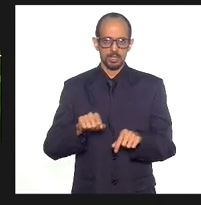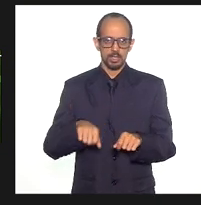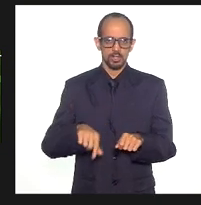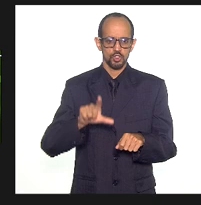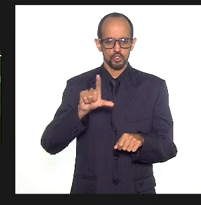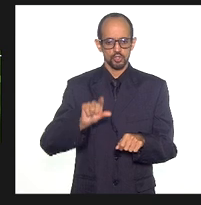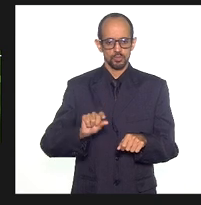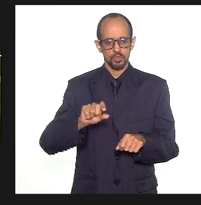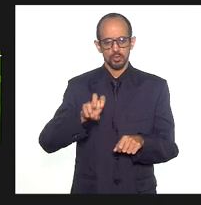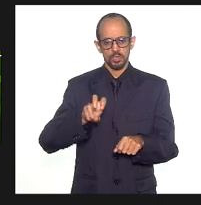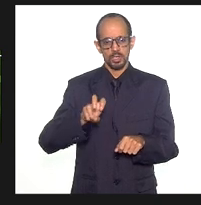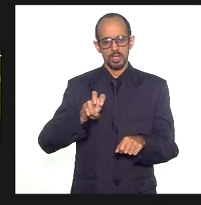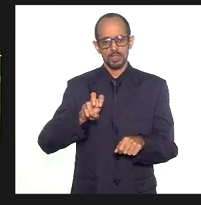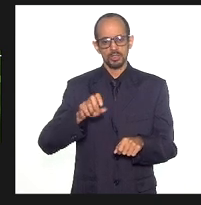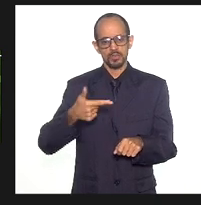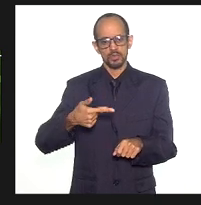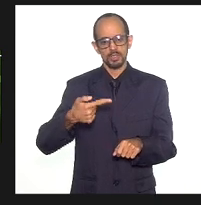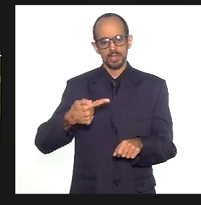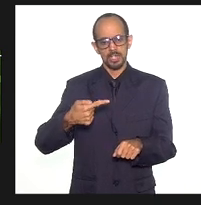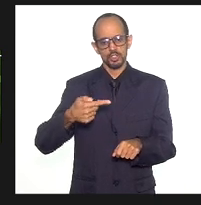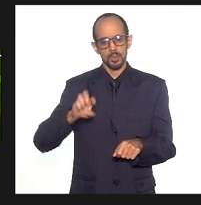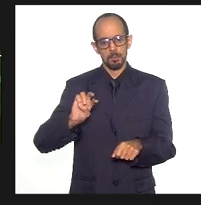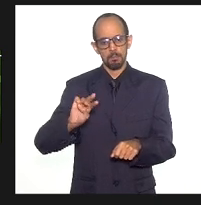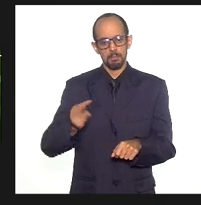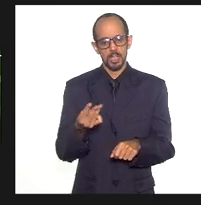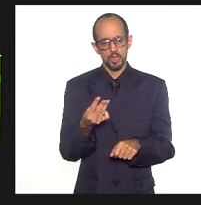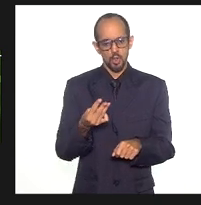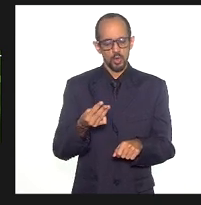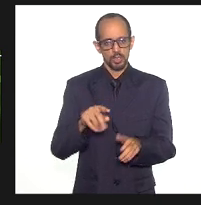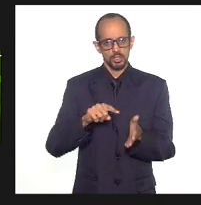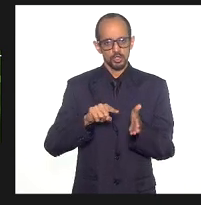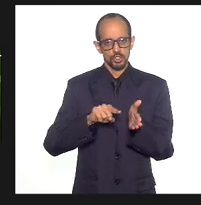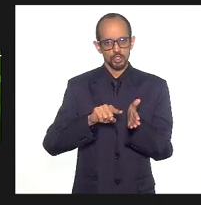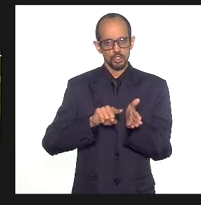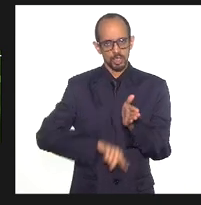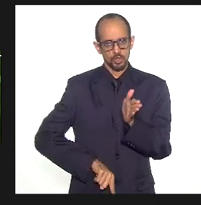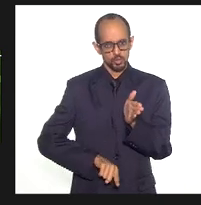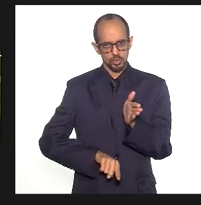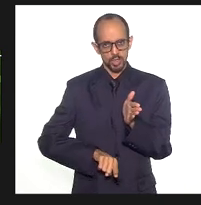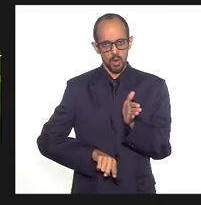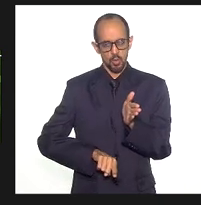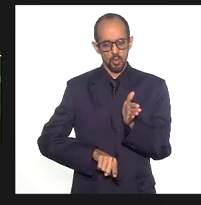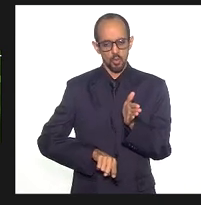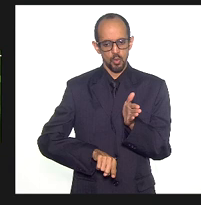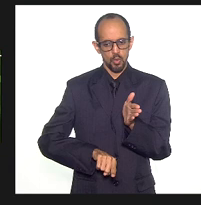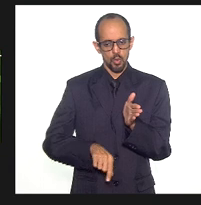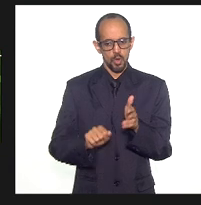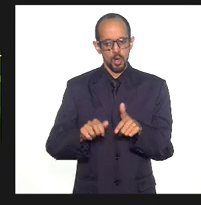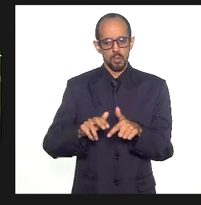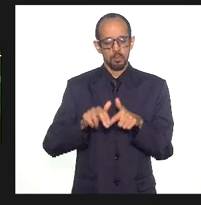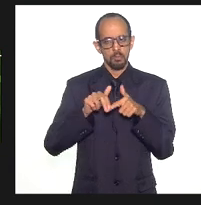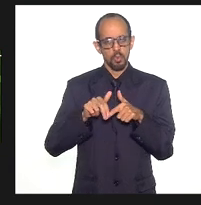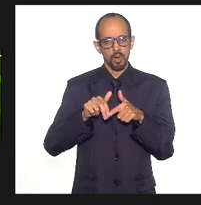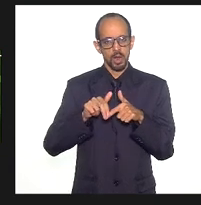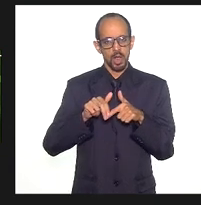527 milhões de dedução de PE, função da apreciação do